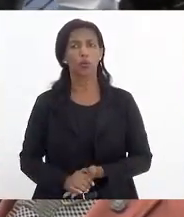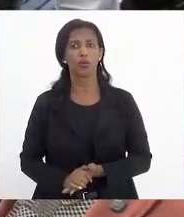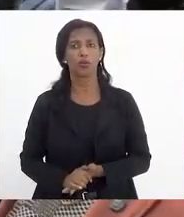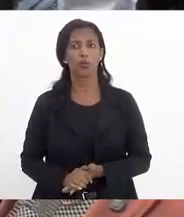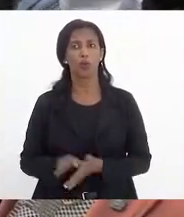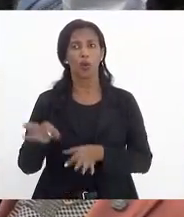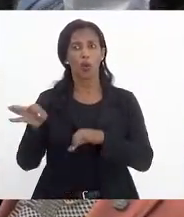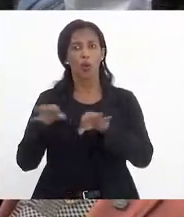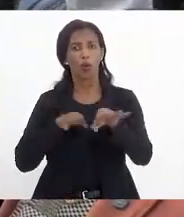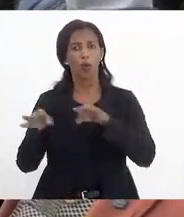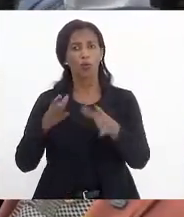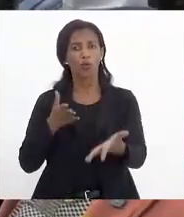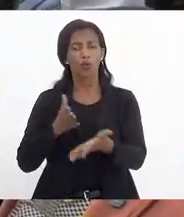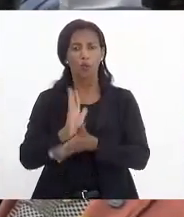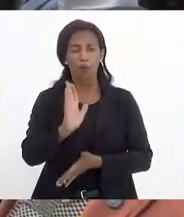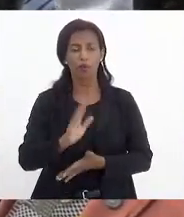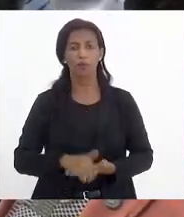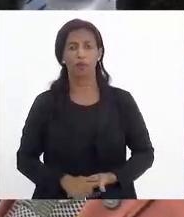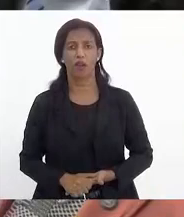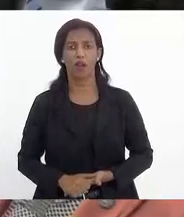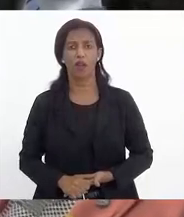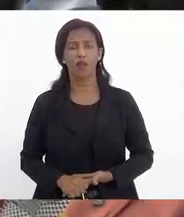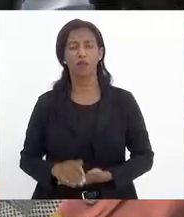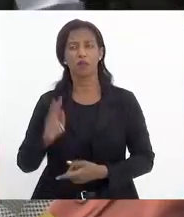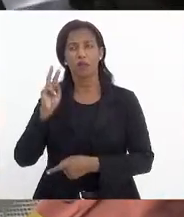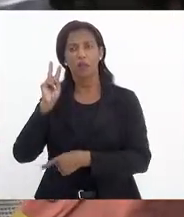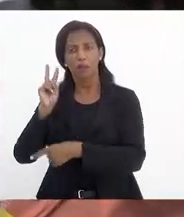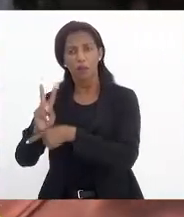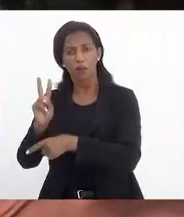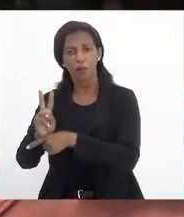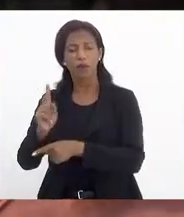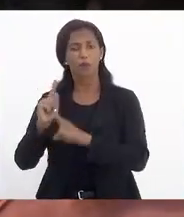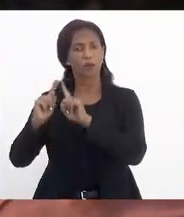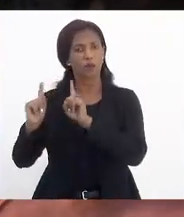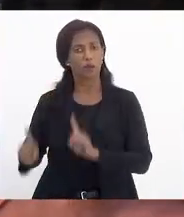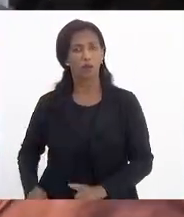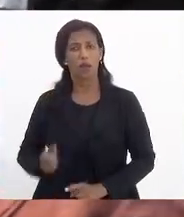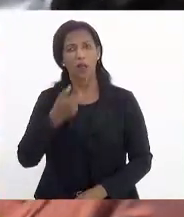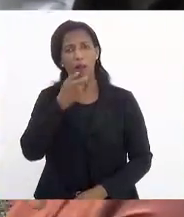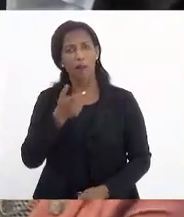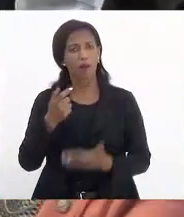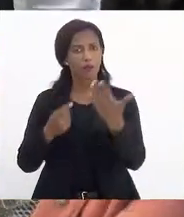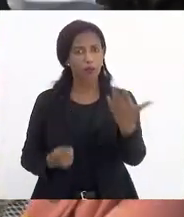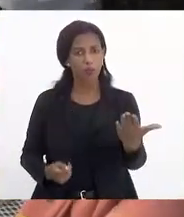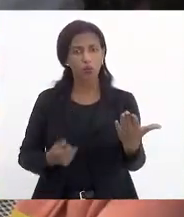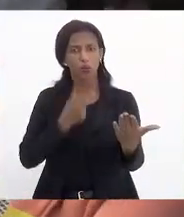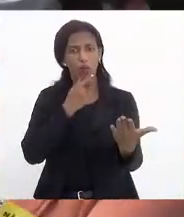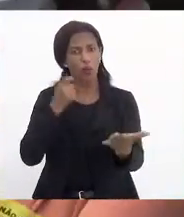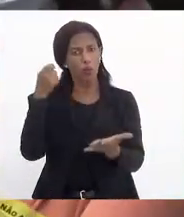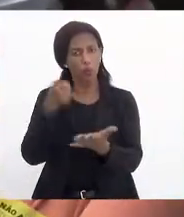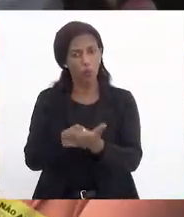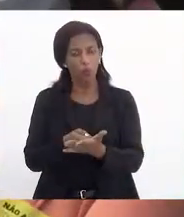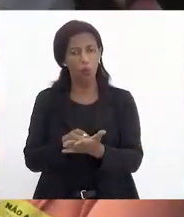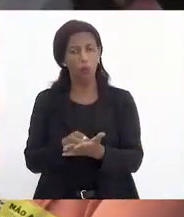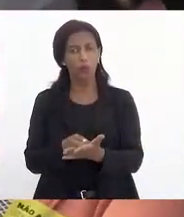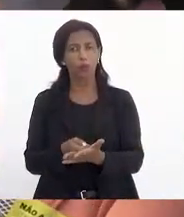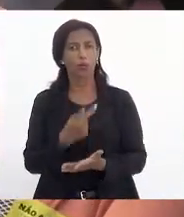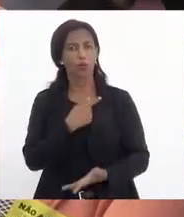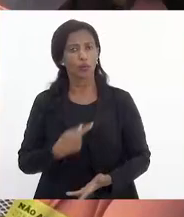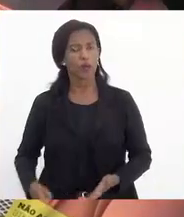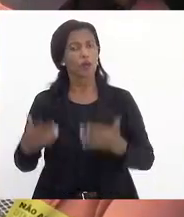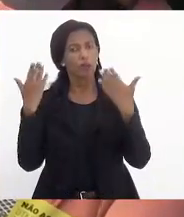projeto aprovado em defesa do servidor, baseado na palavra de Vossa Excelência, que é um homem que cumpre acordo do governador Cláudio Castro.